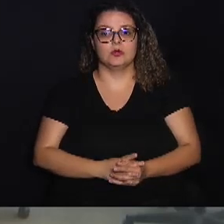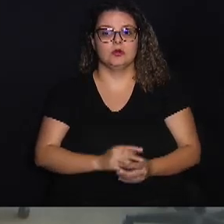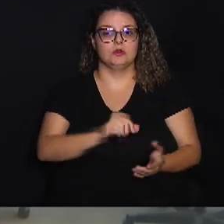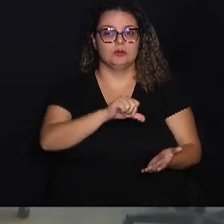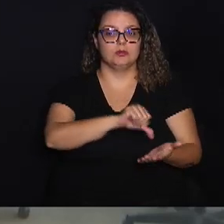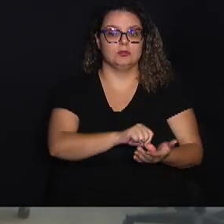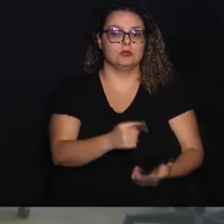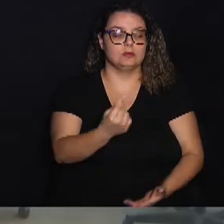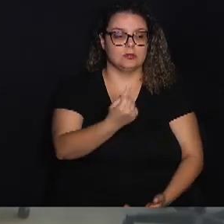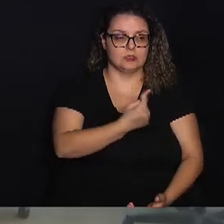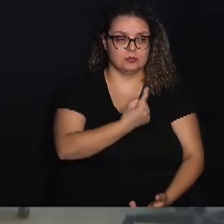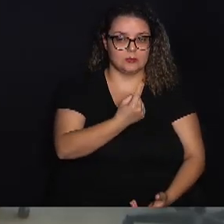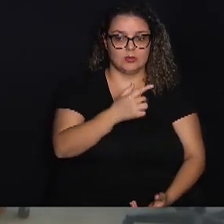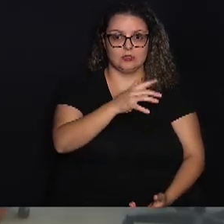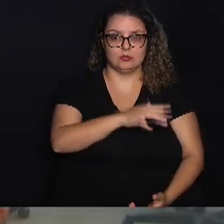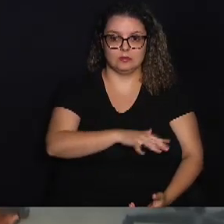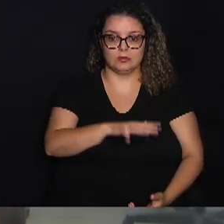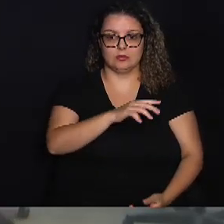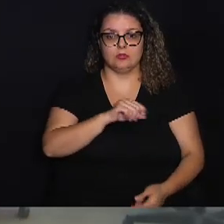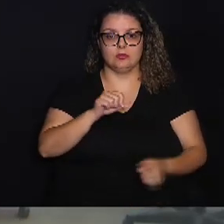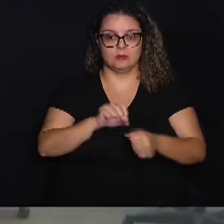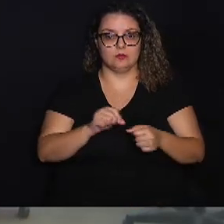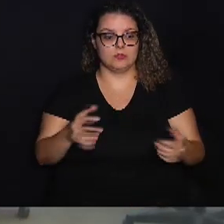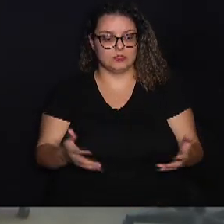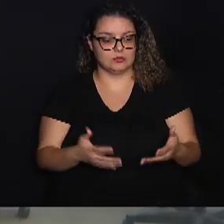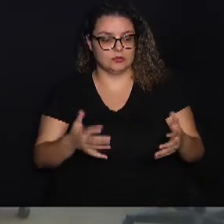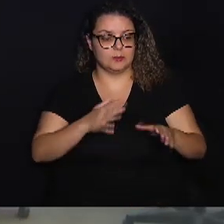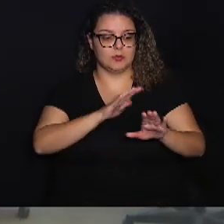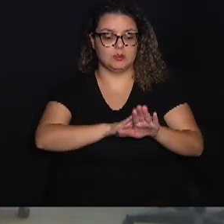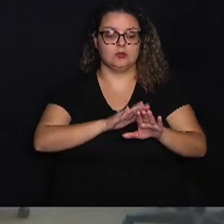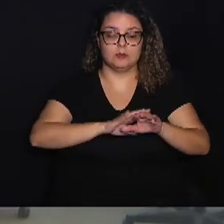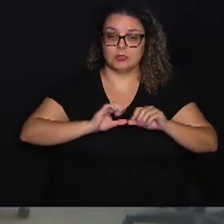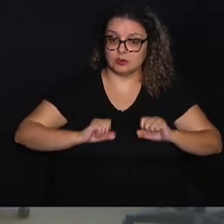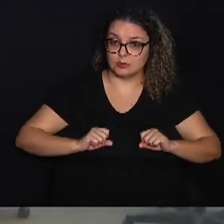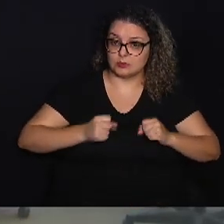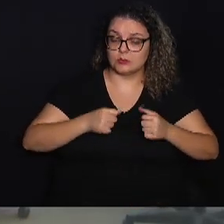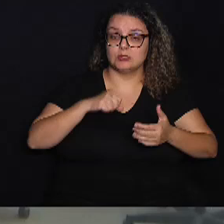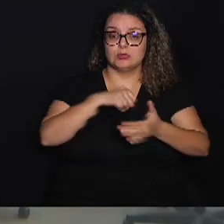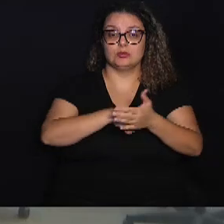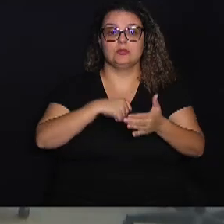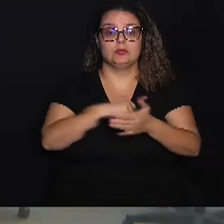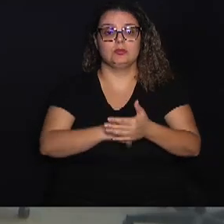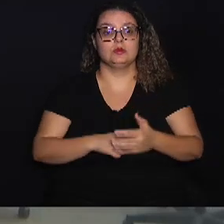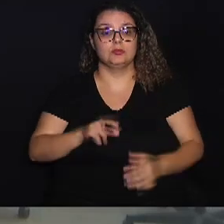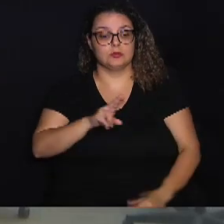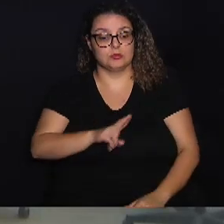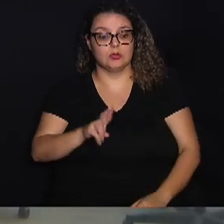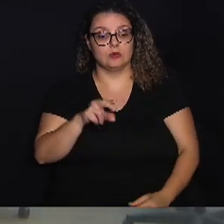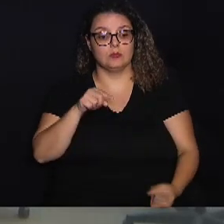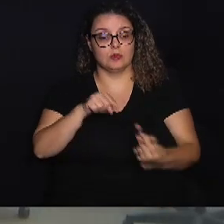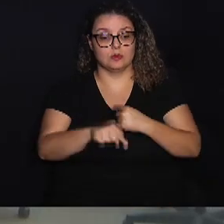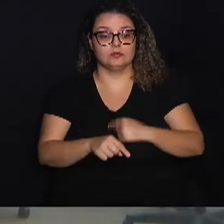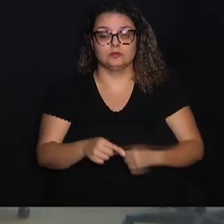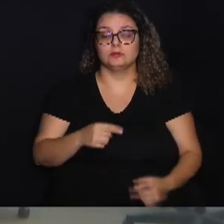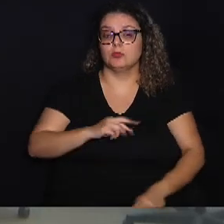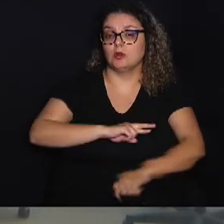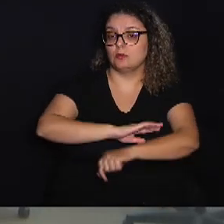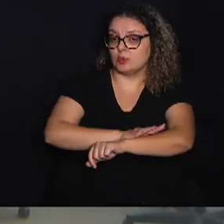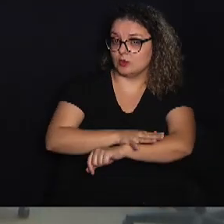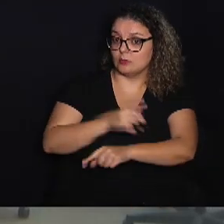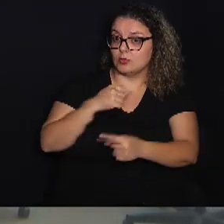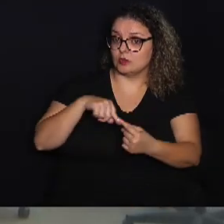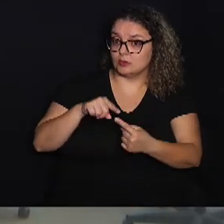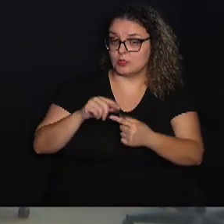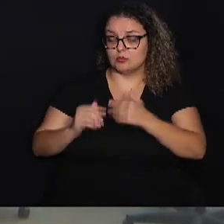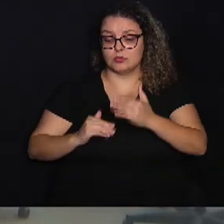um o espaço realiza e promove atividades que reforçam a luta da Universidade contra o racismo com o objetivo